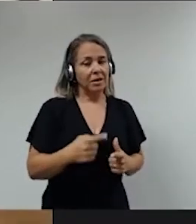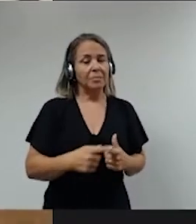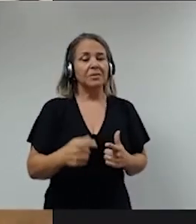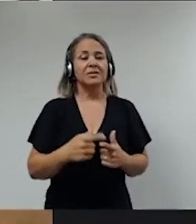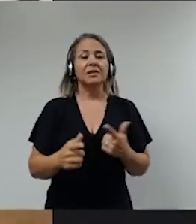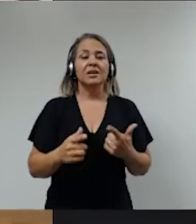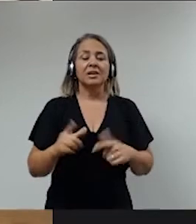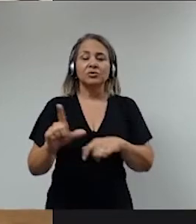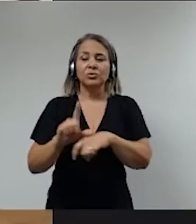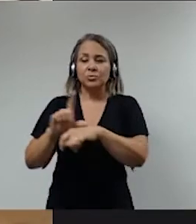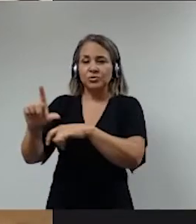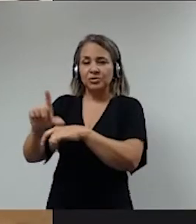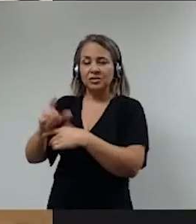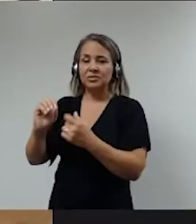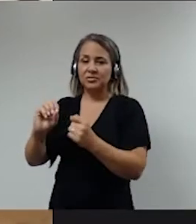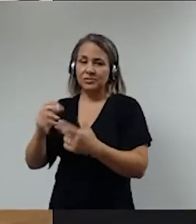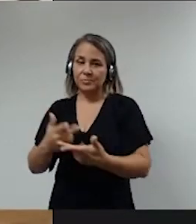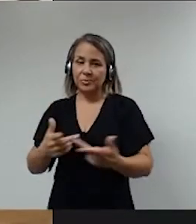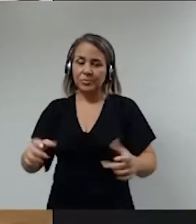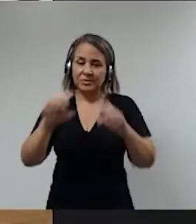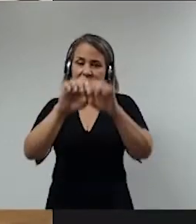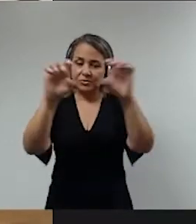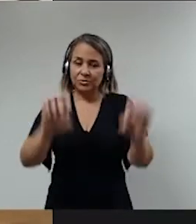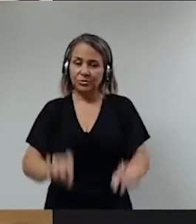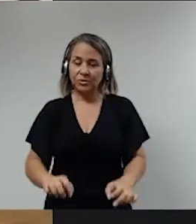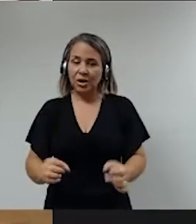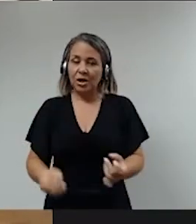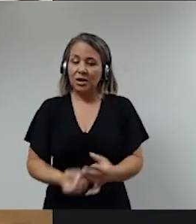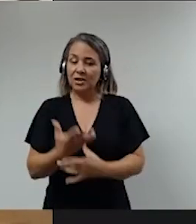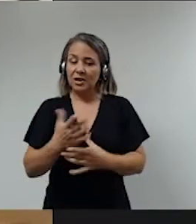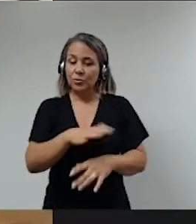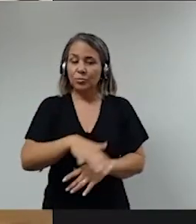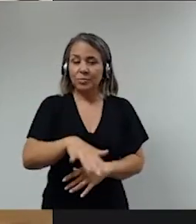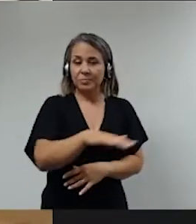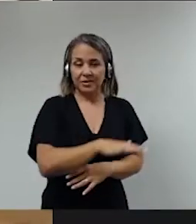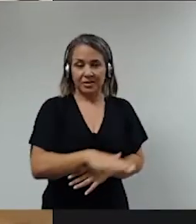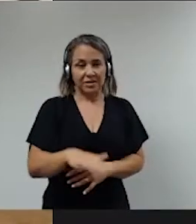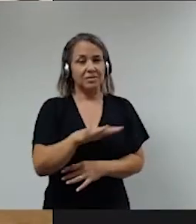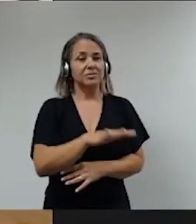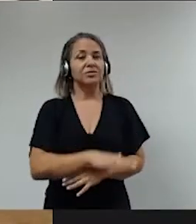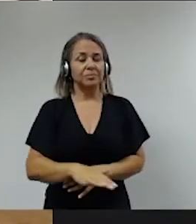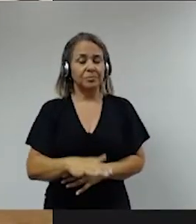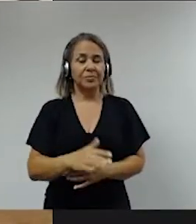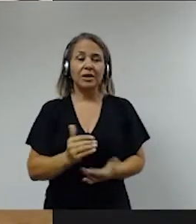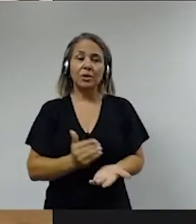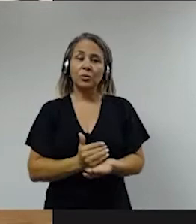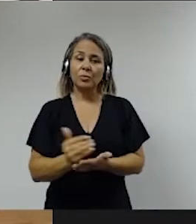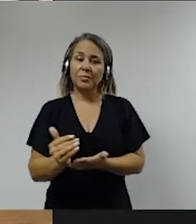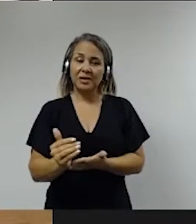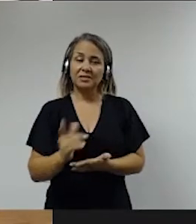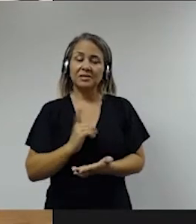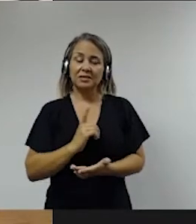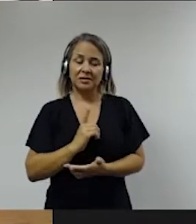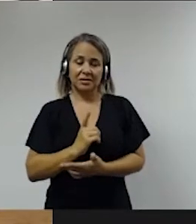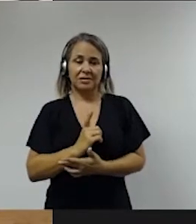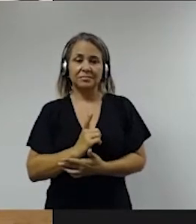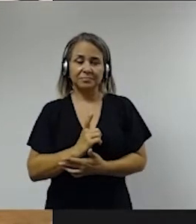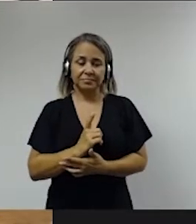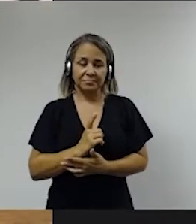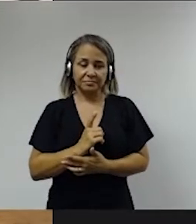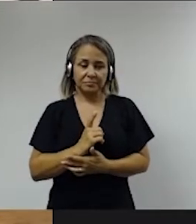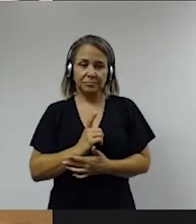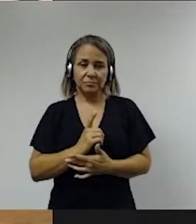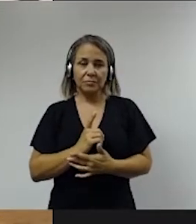de compartilhamento de infraestrutura, isso cria um ambiente propício a uma colusão que acaba gerando aí